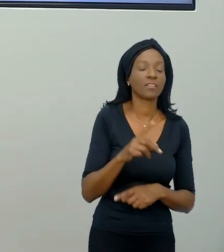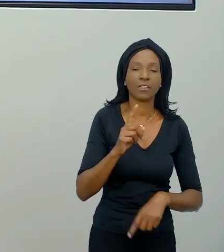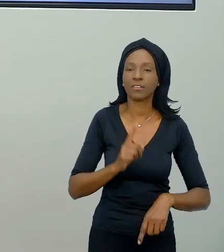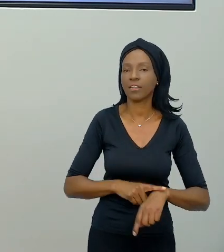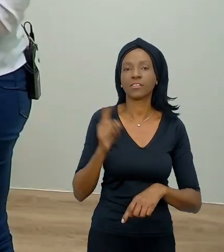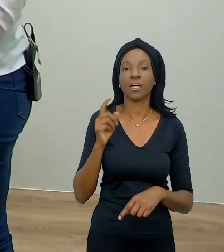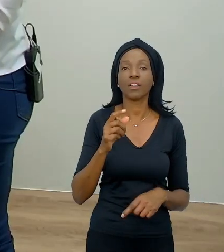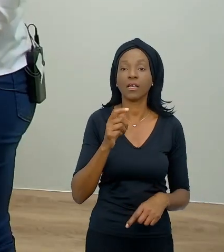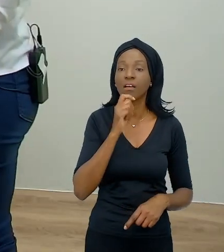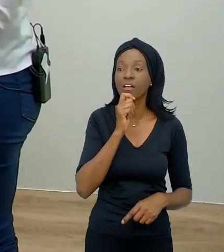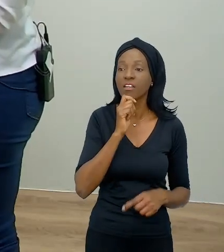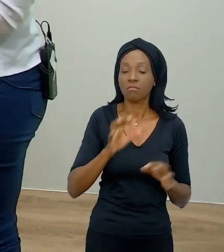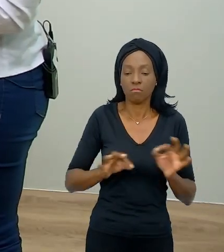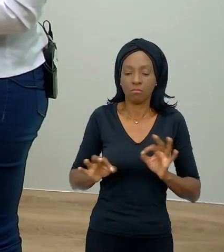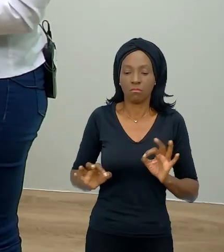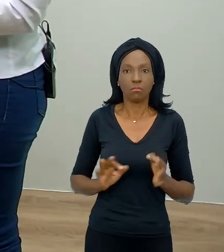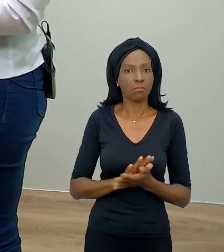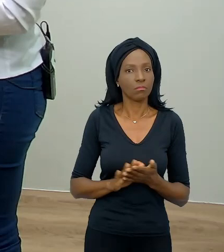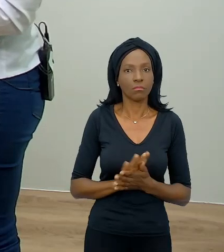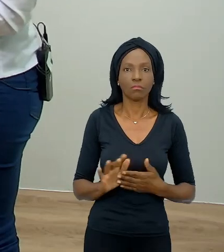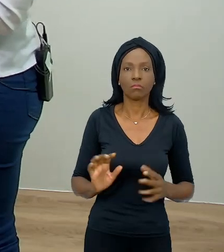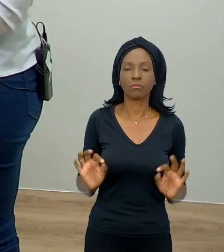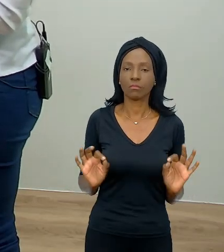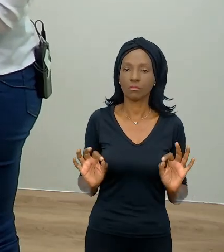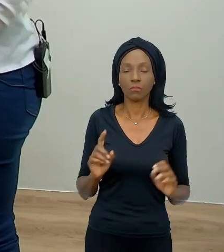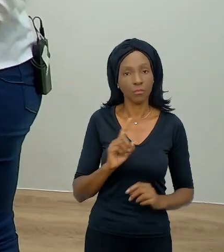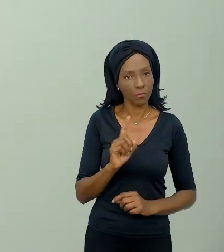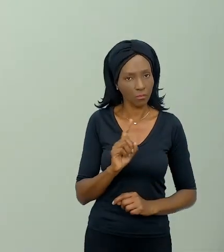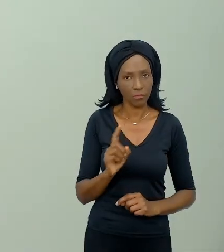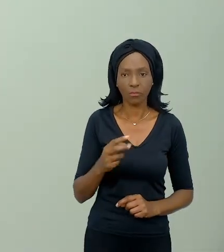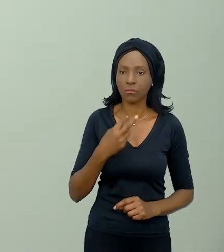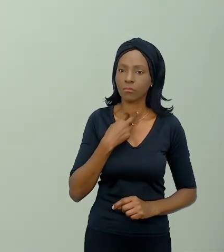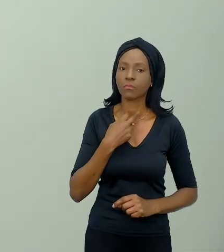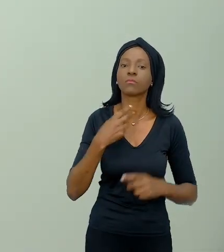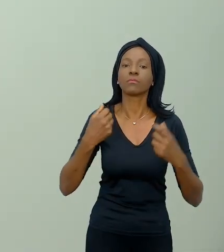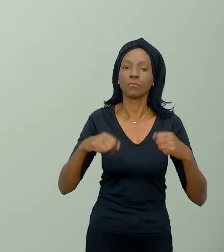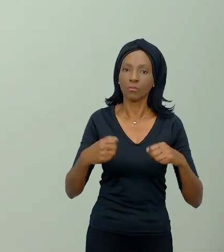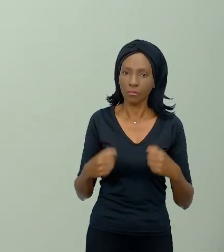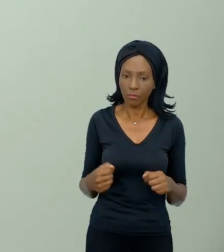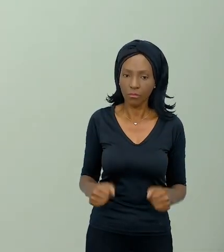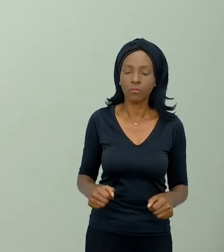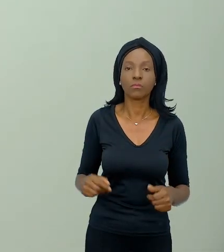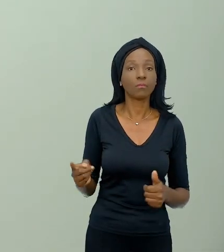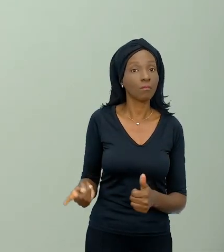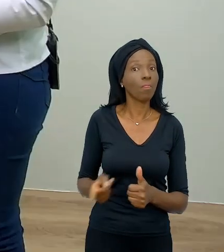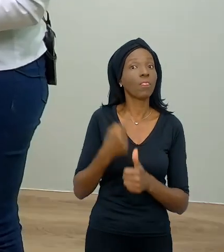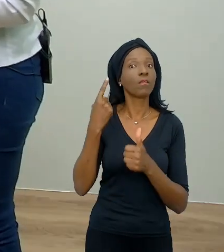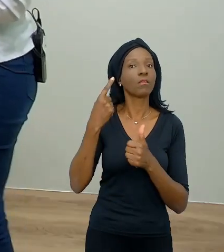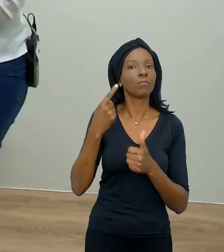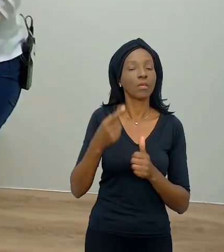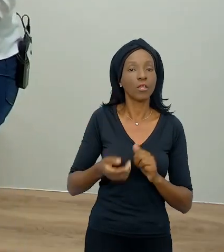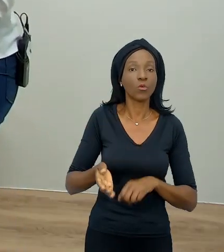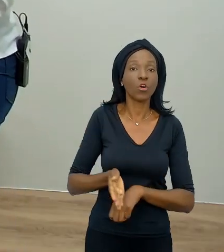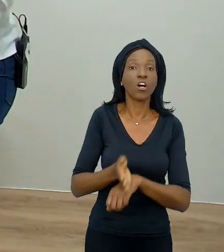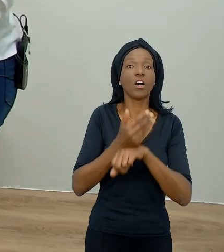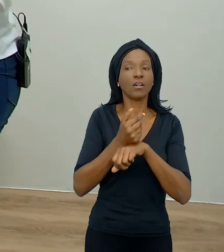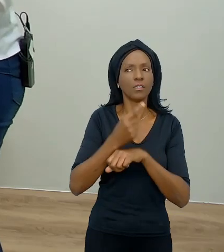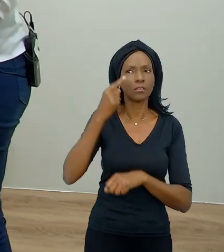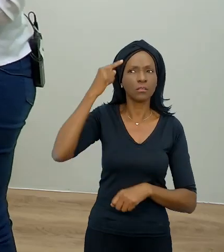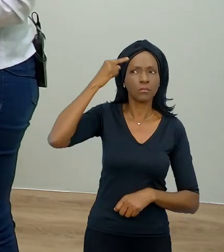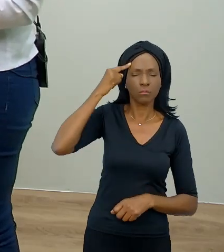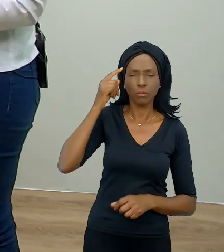Ele vem com o objeto do conhecimento, aí ele acrescenta, vamos fazer um Word Café. Não pode, assim. Não, tem que ser pensado, né? Tem que